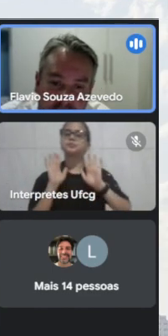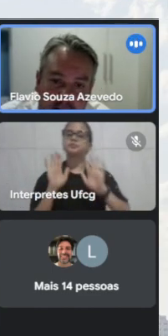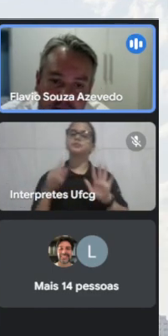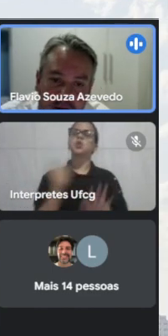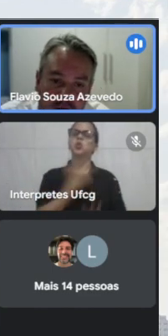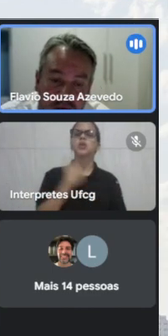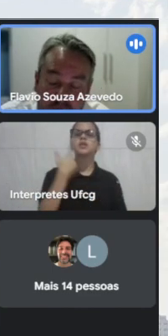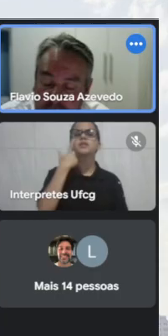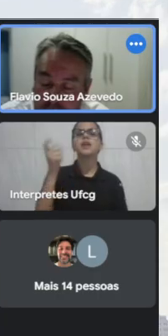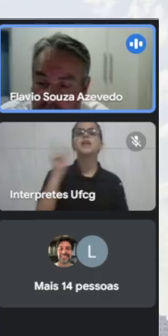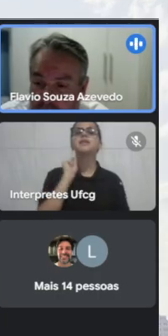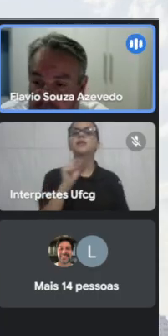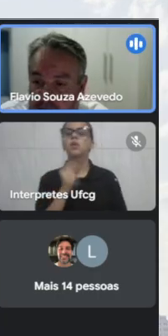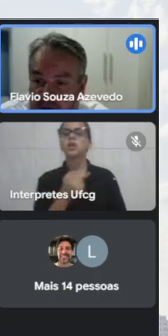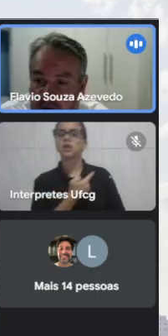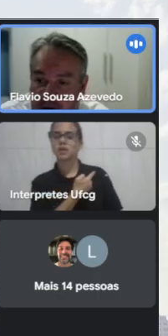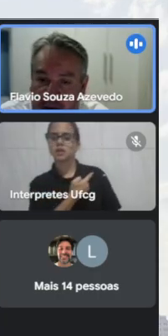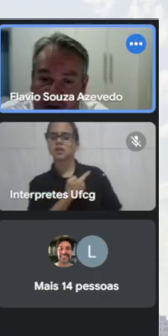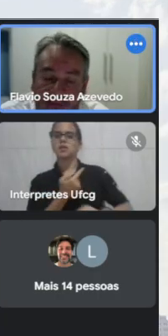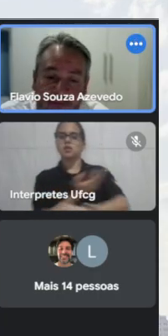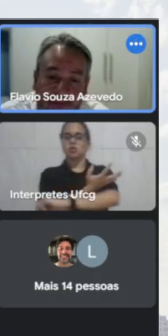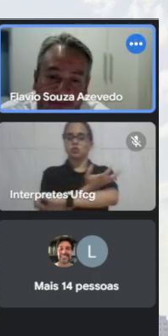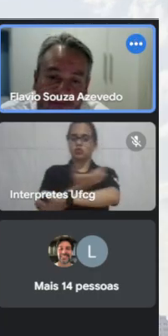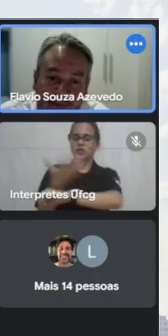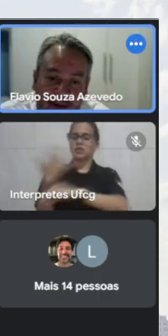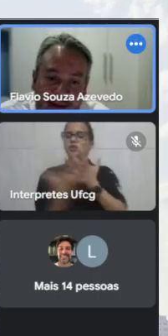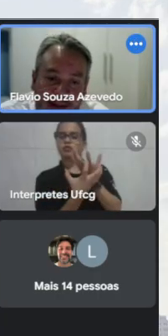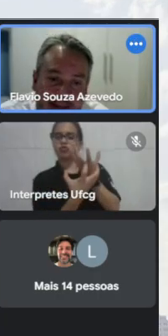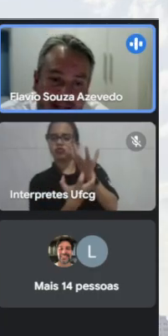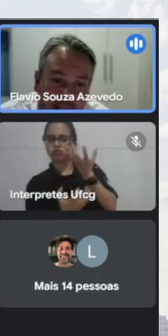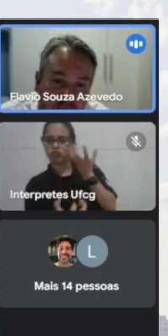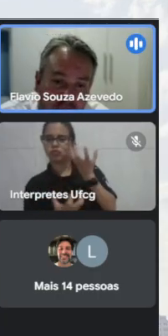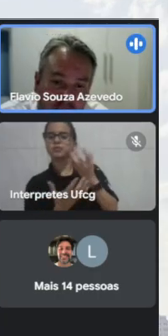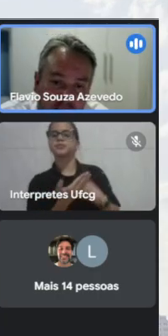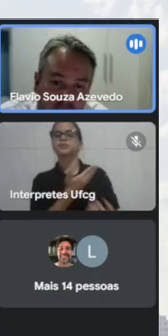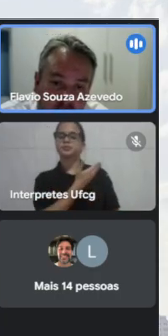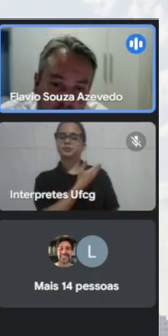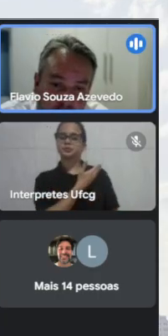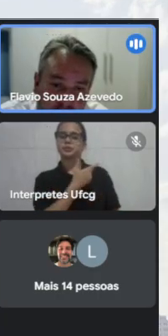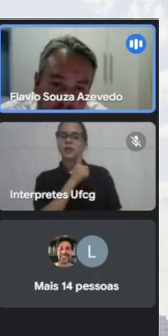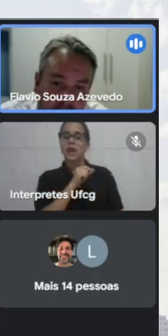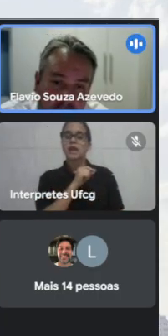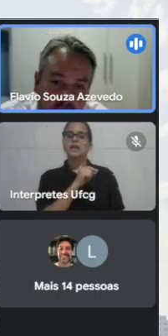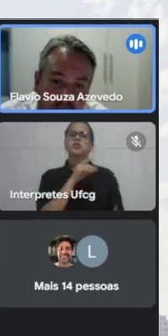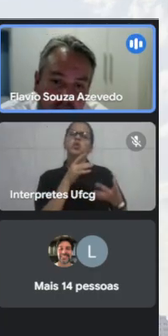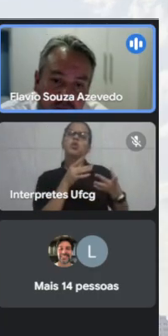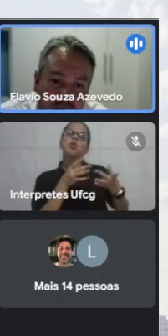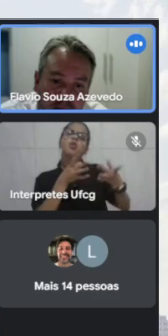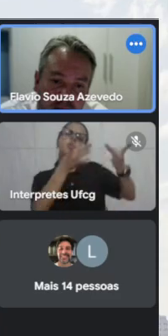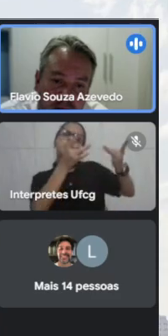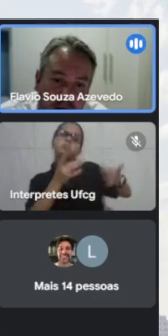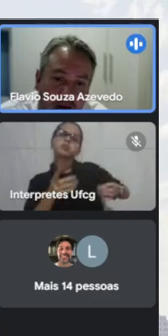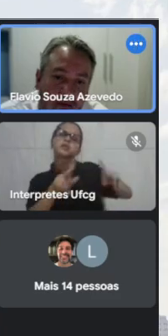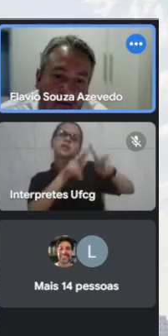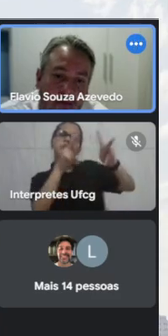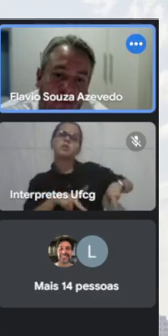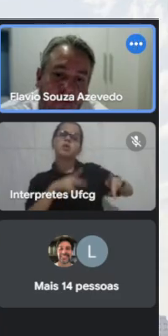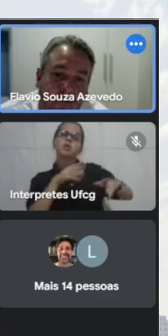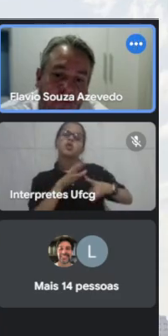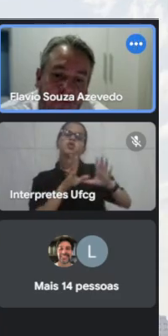para a gente, né, são os jardins filtrantes. Esse aqui é um detalhe do projeto, né, do rio